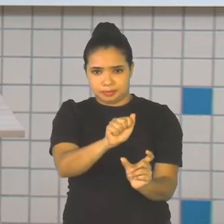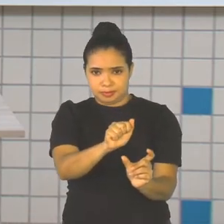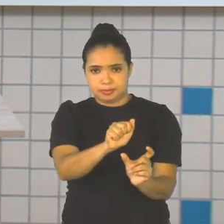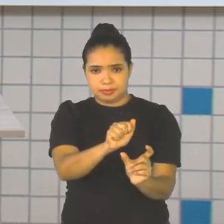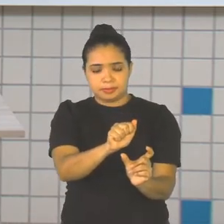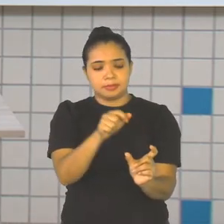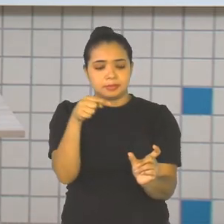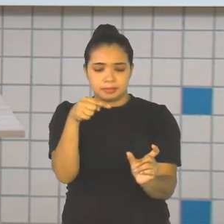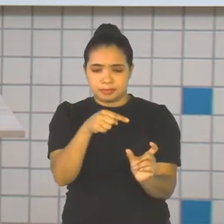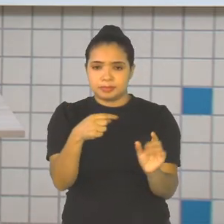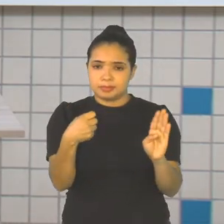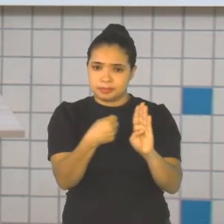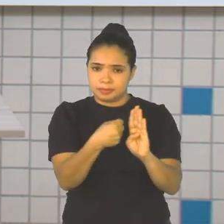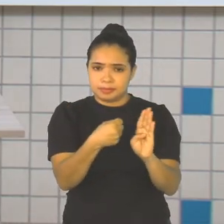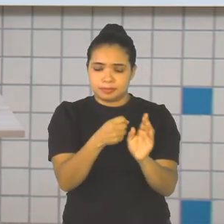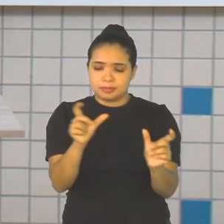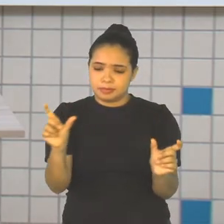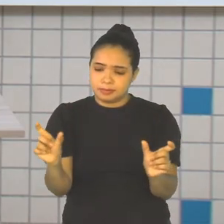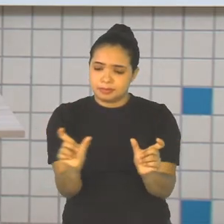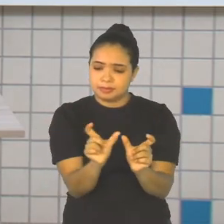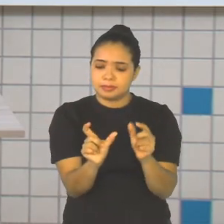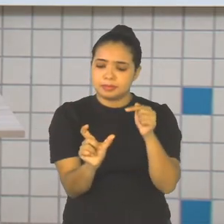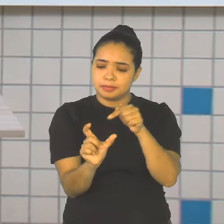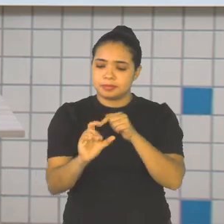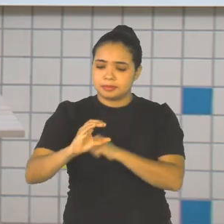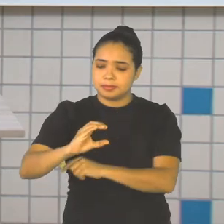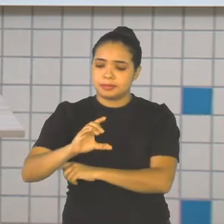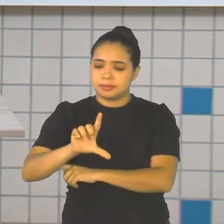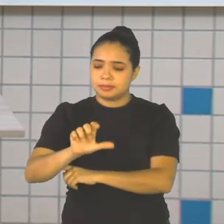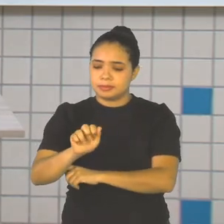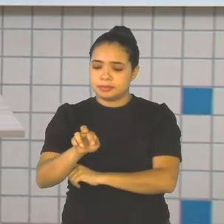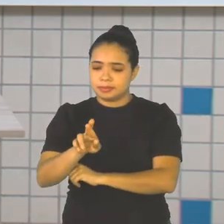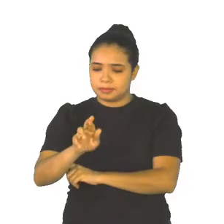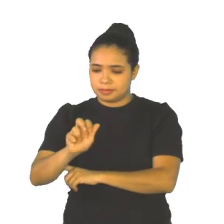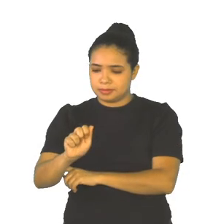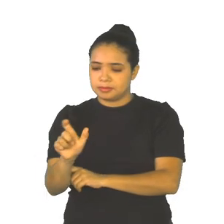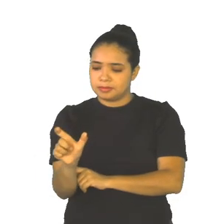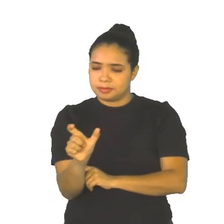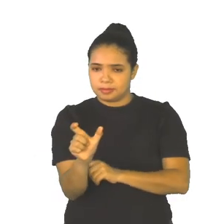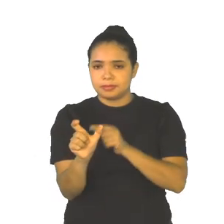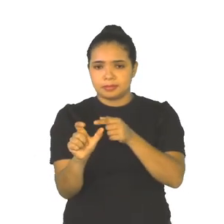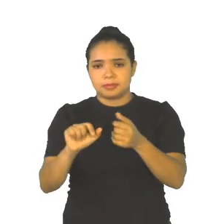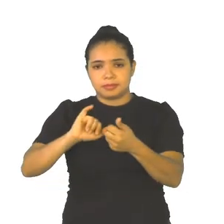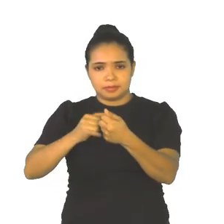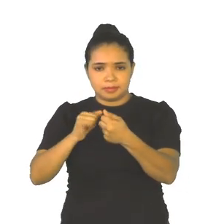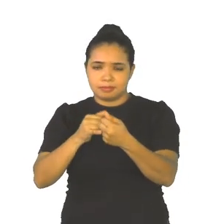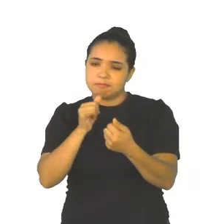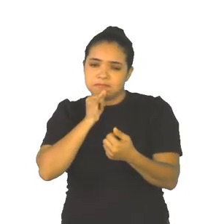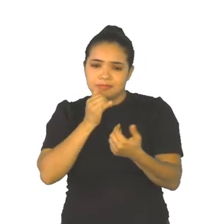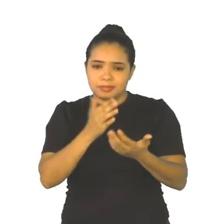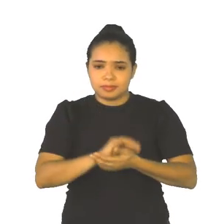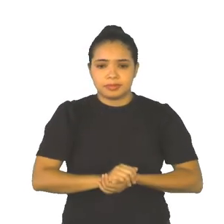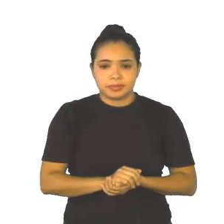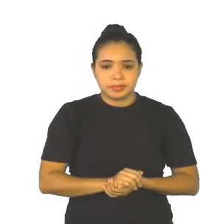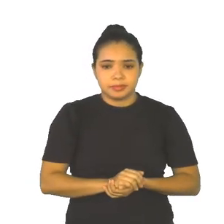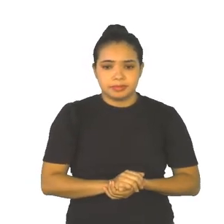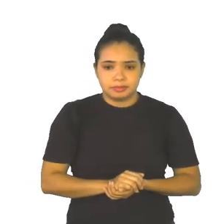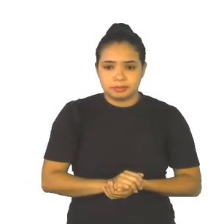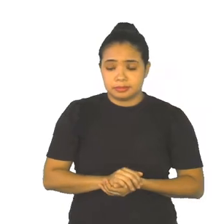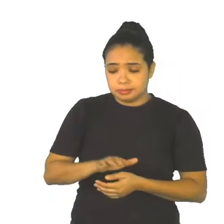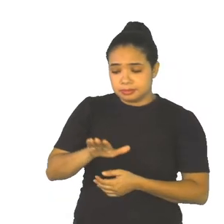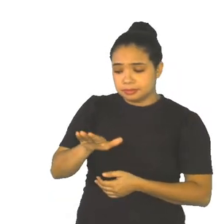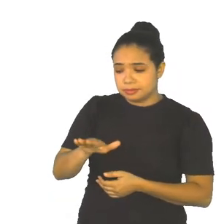aqui agora, vocês vão conseguir responder a 29. Vamos ler de novo? Chama a menina que chega